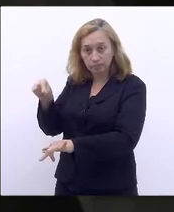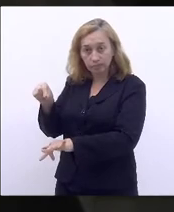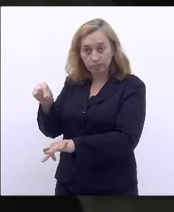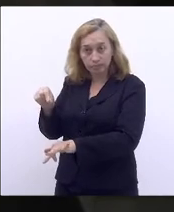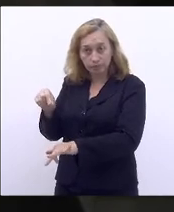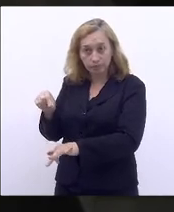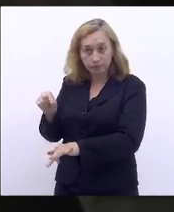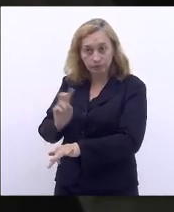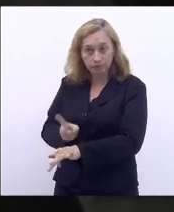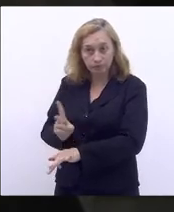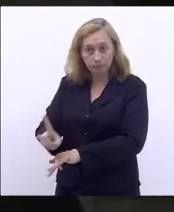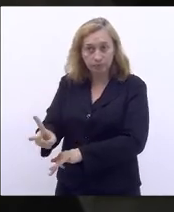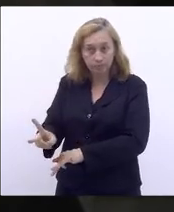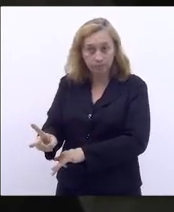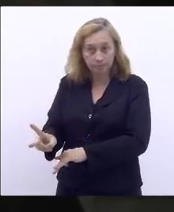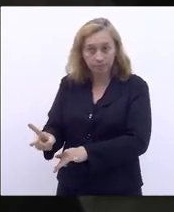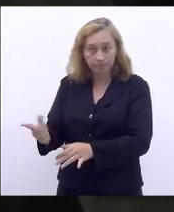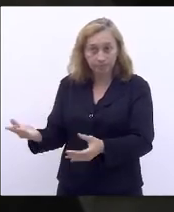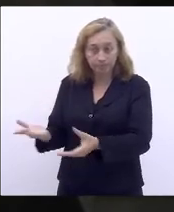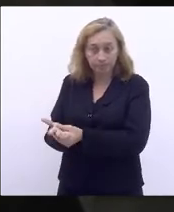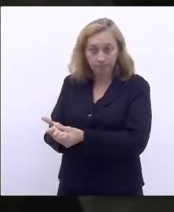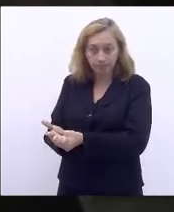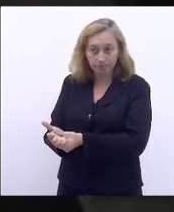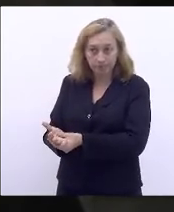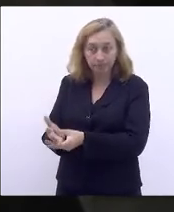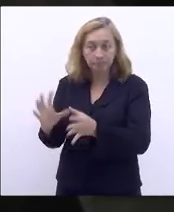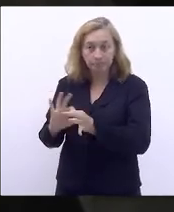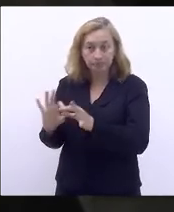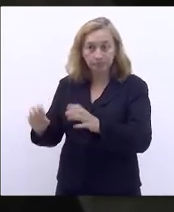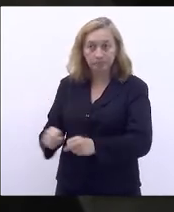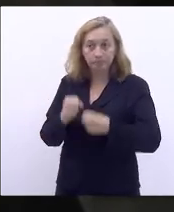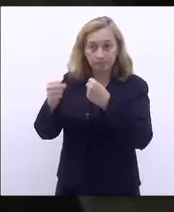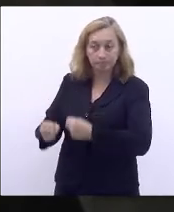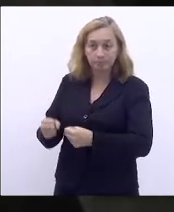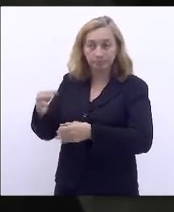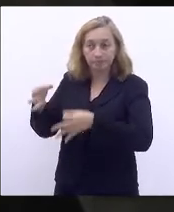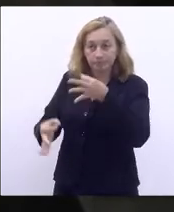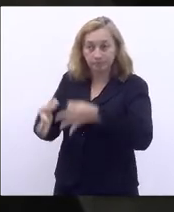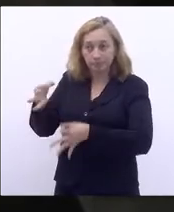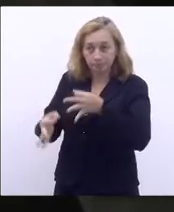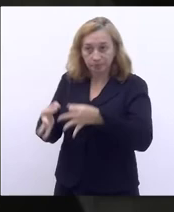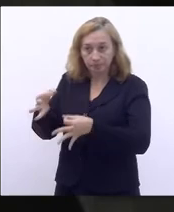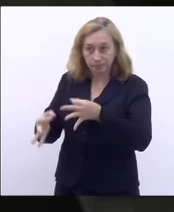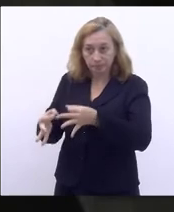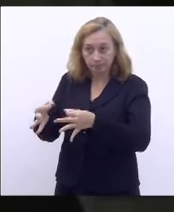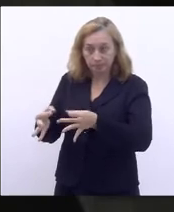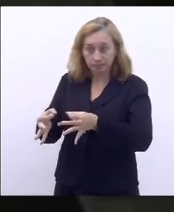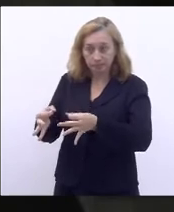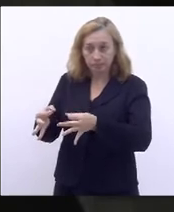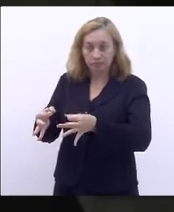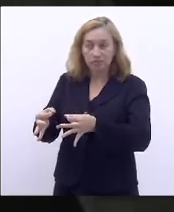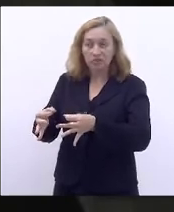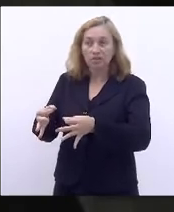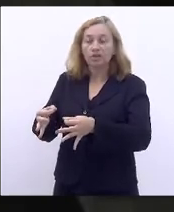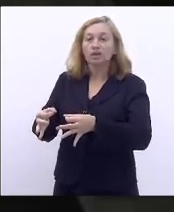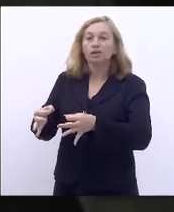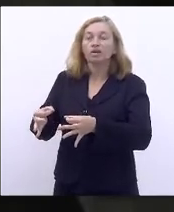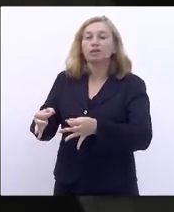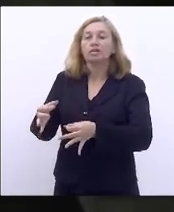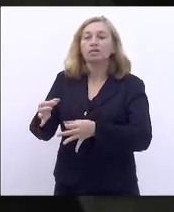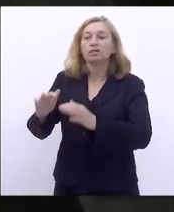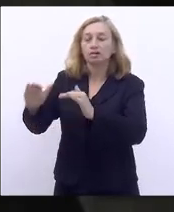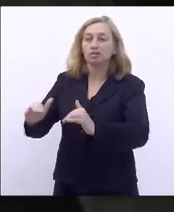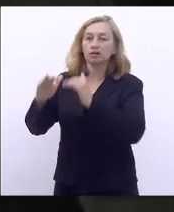dar sequência ao processo e autorizar o Poder Judiciário a instalar o Tribunal Especial Misto para processar o impeachment do